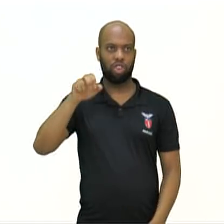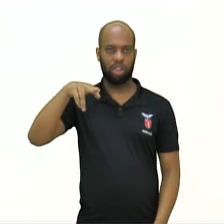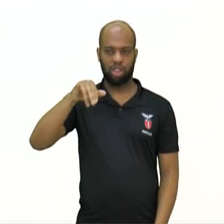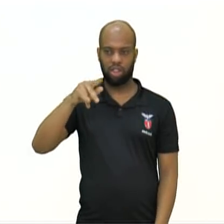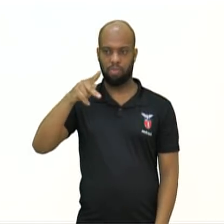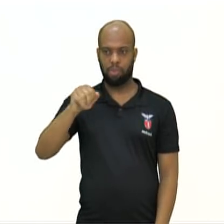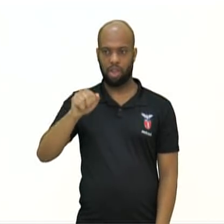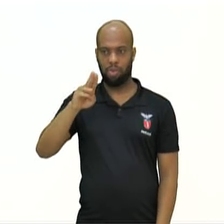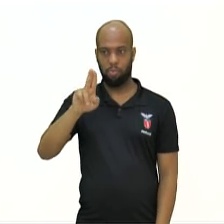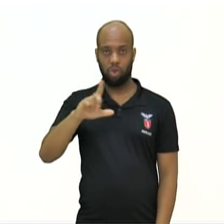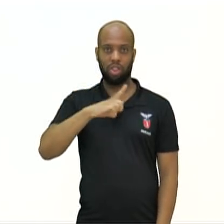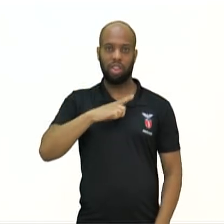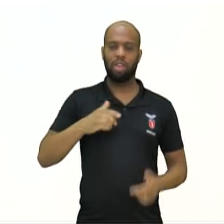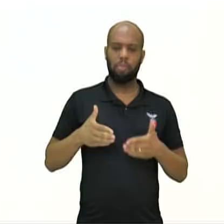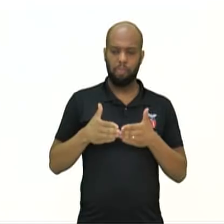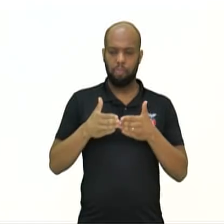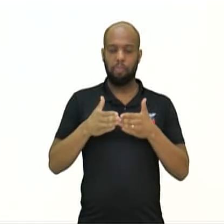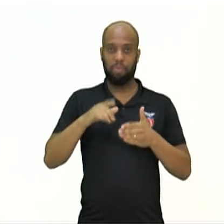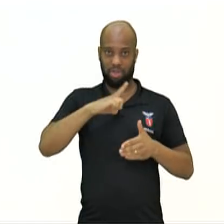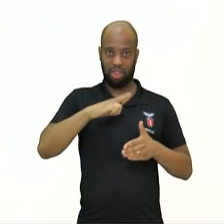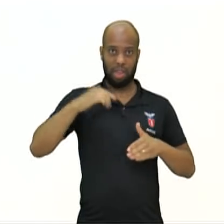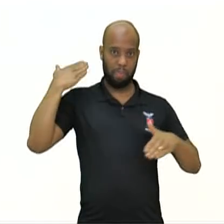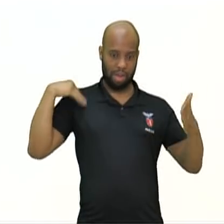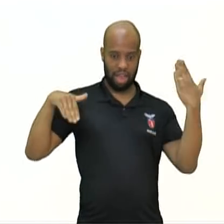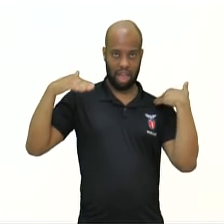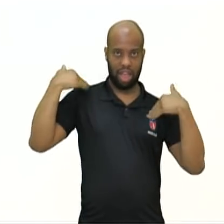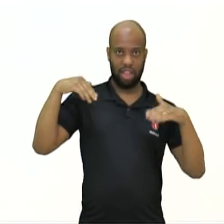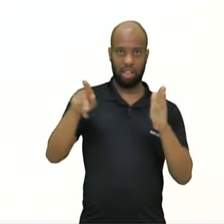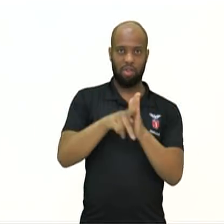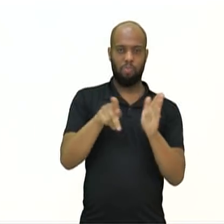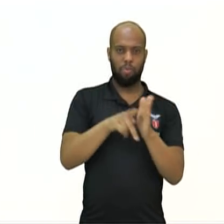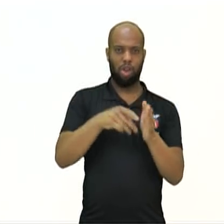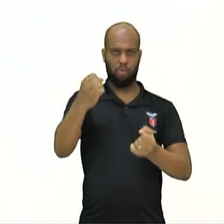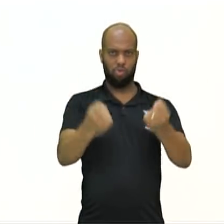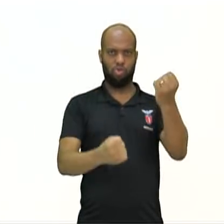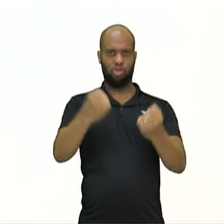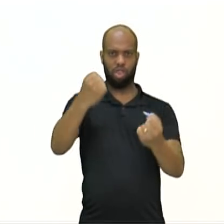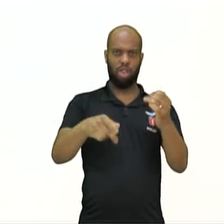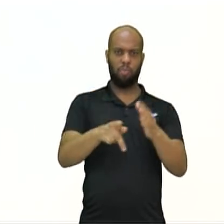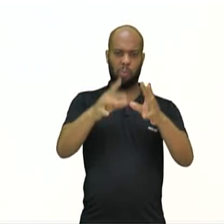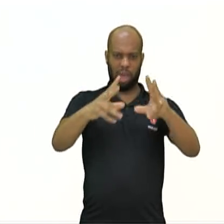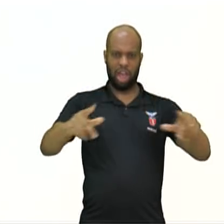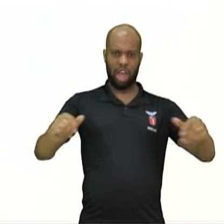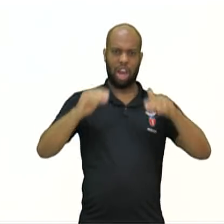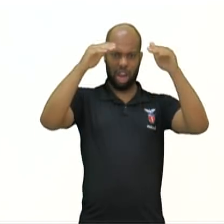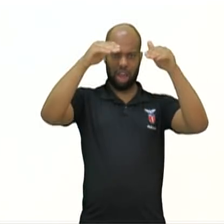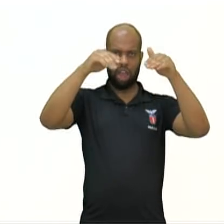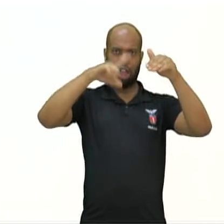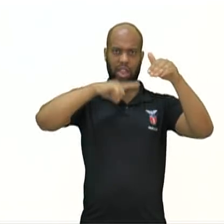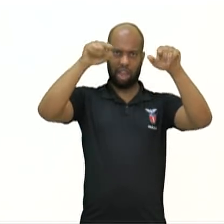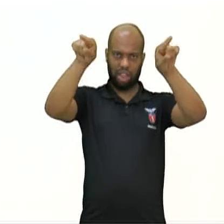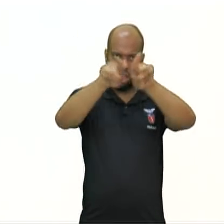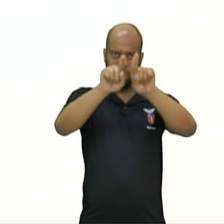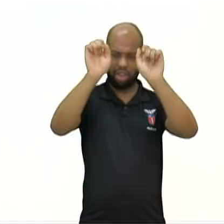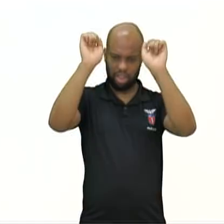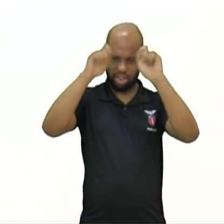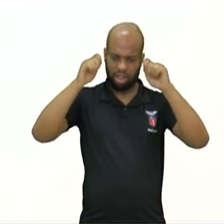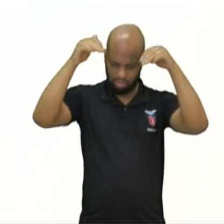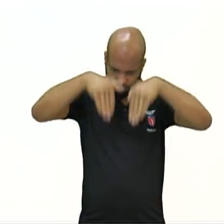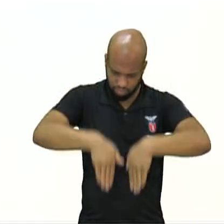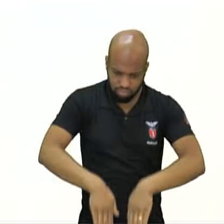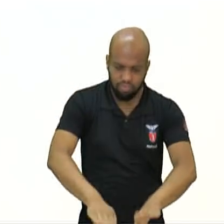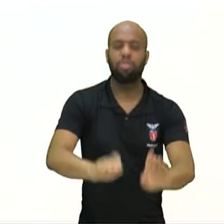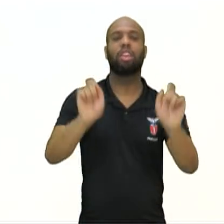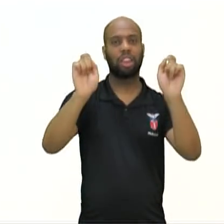os passeios de buggy nas dunas. Também não deixe de realizar o tradicional mergulho em